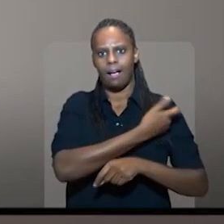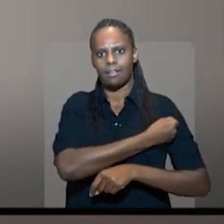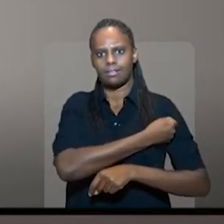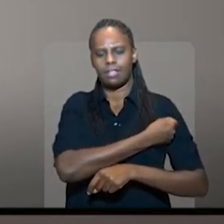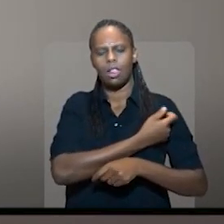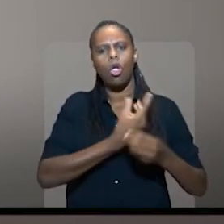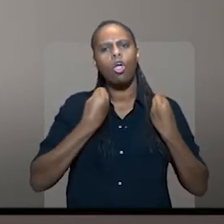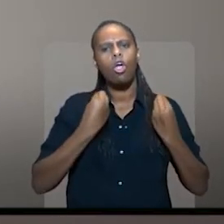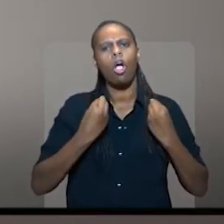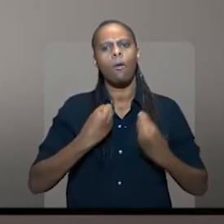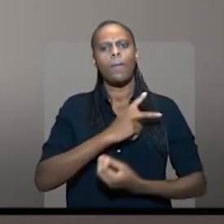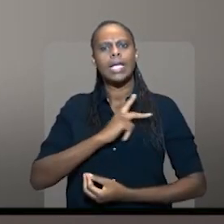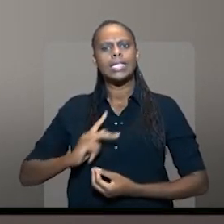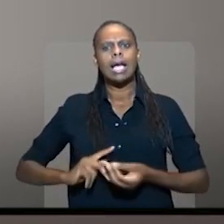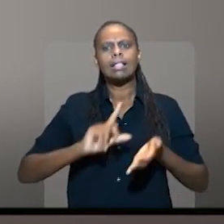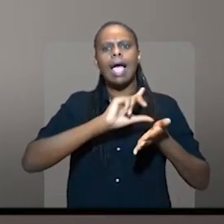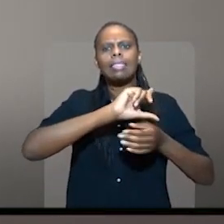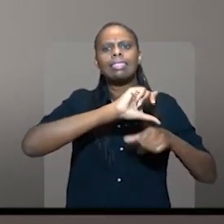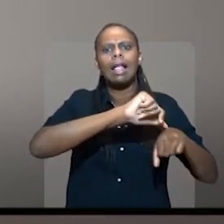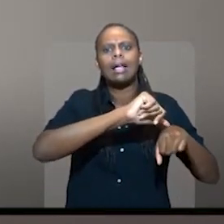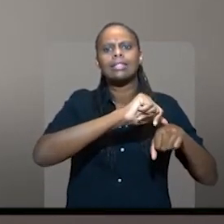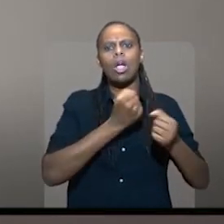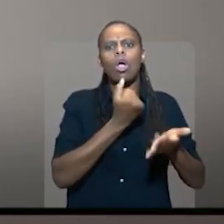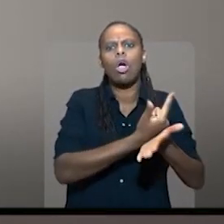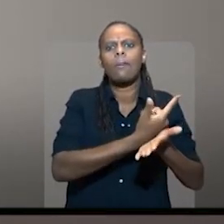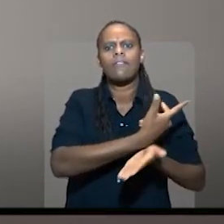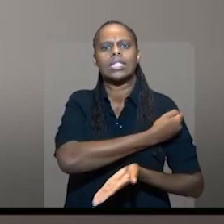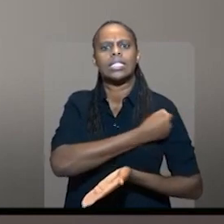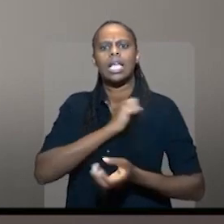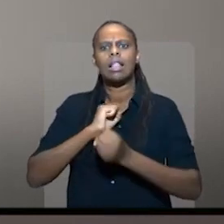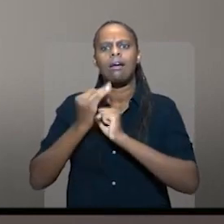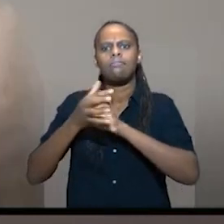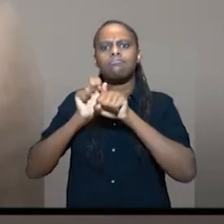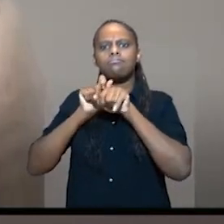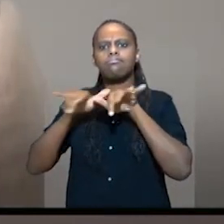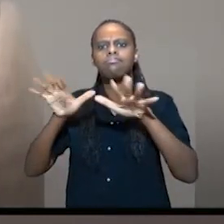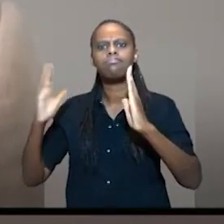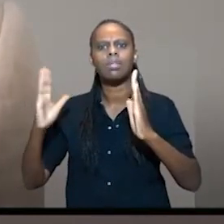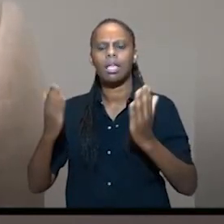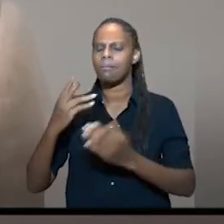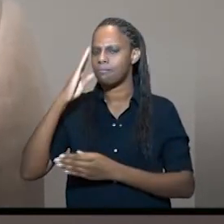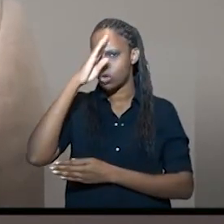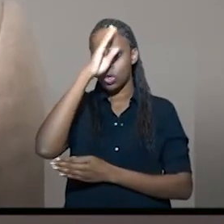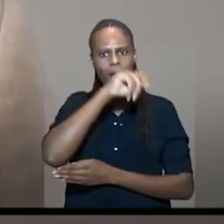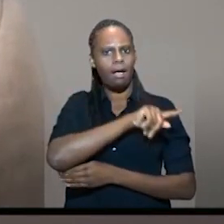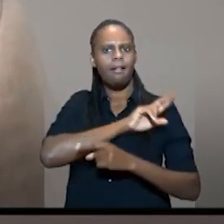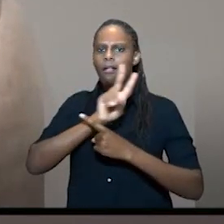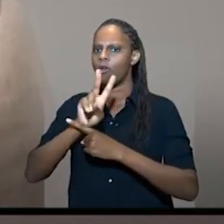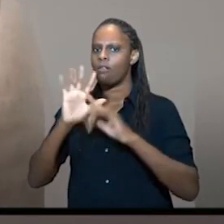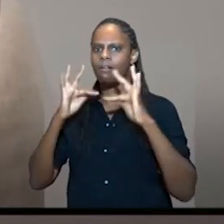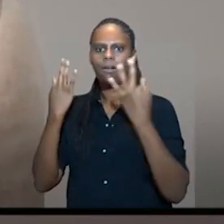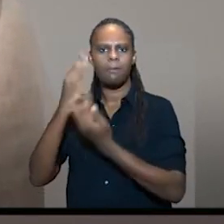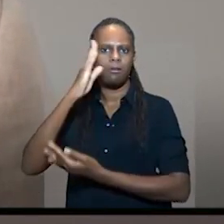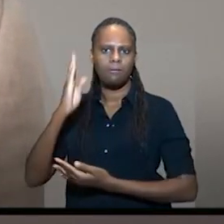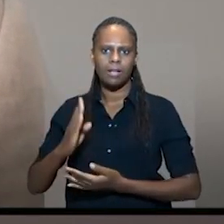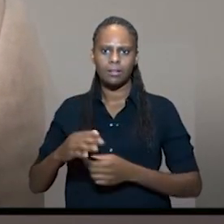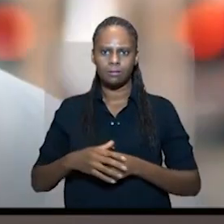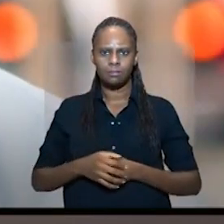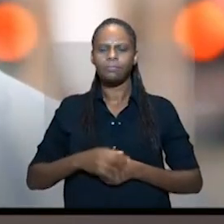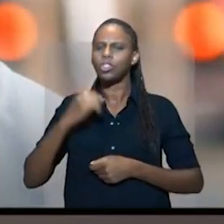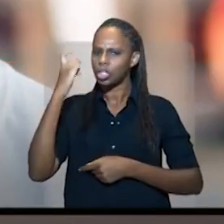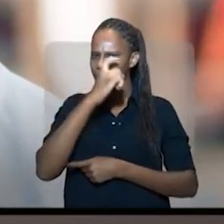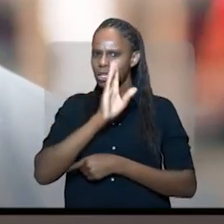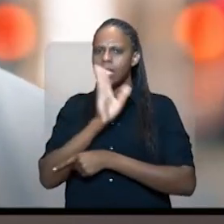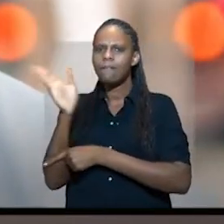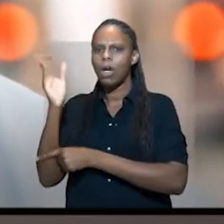3 meses. Que tipo de presidente atrasa a compra de vacina no meio de uma pandemia? Bolsonaro não cuida das famílias brasileiras.